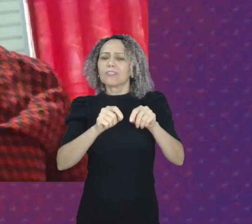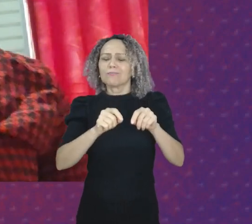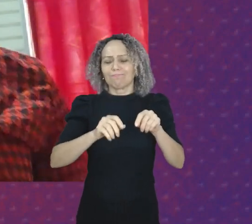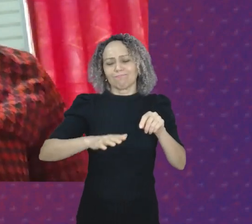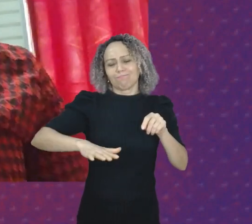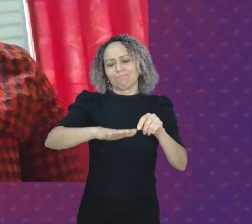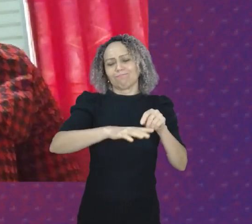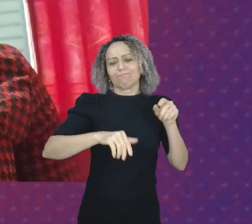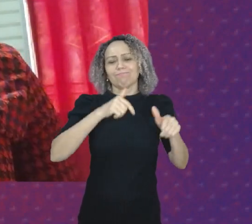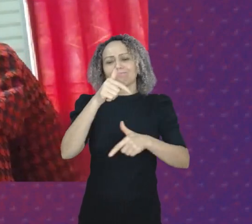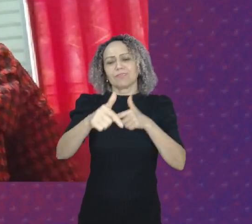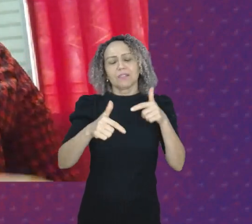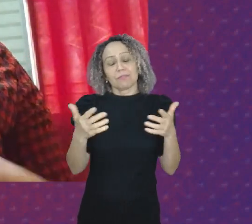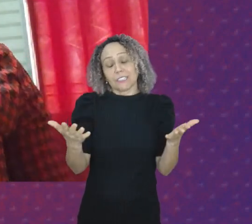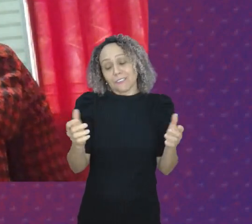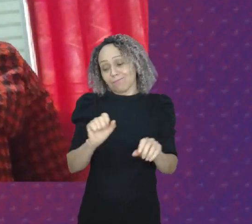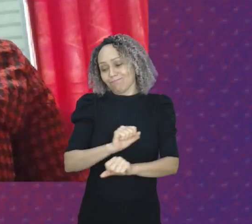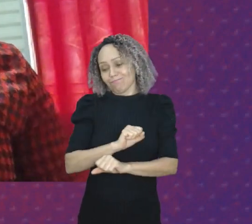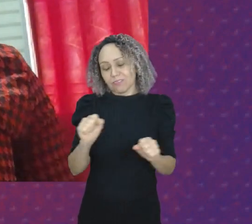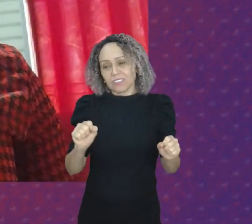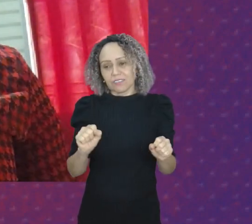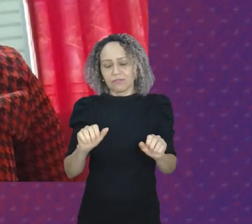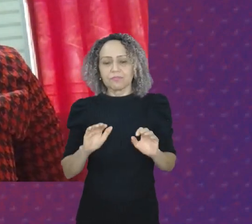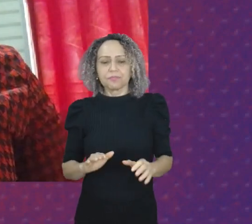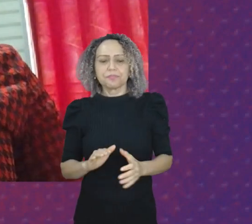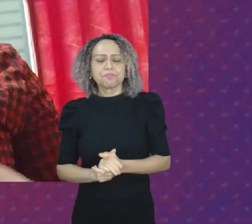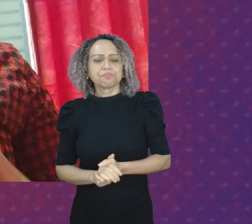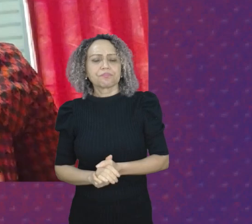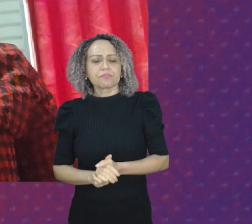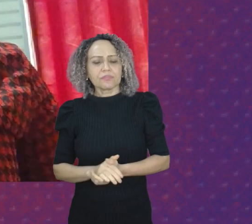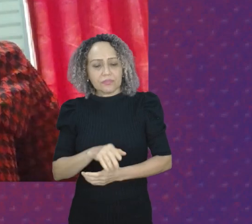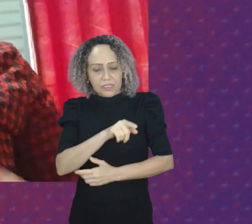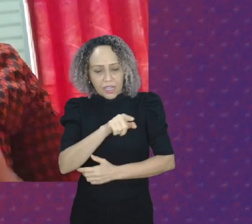dessa forma que a gente vê que só vai